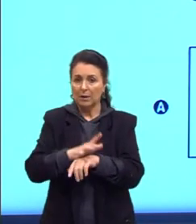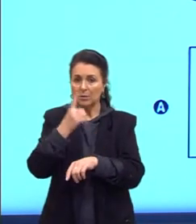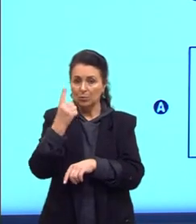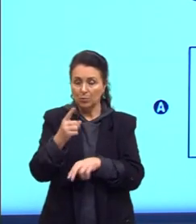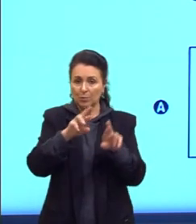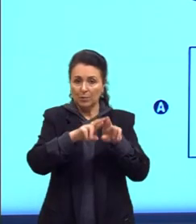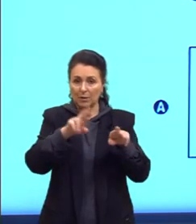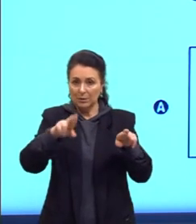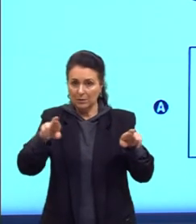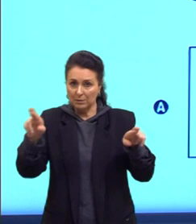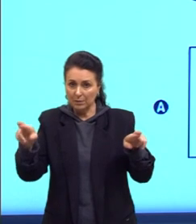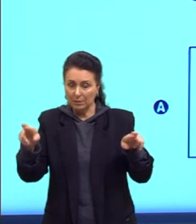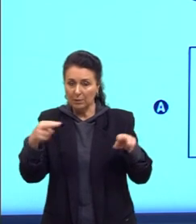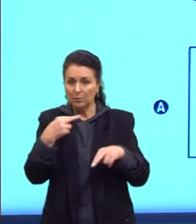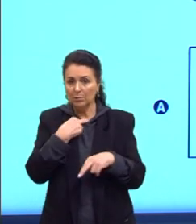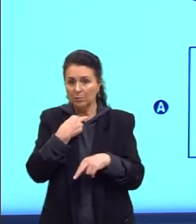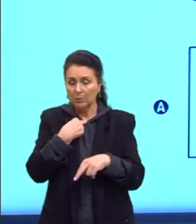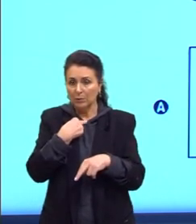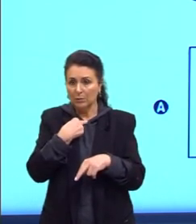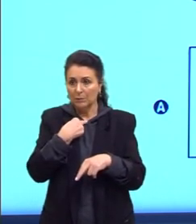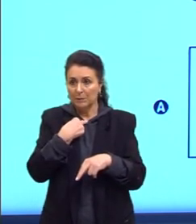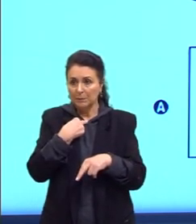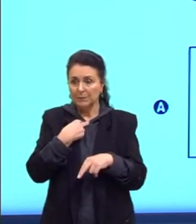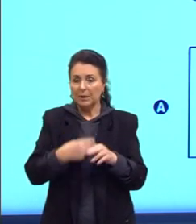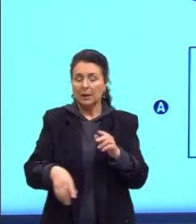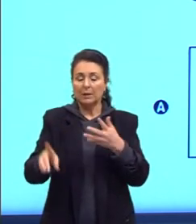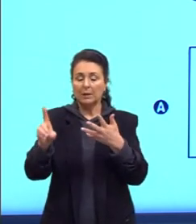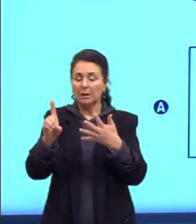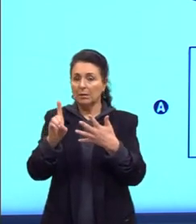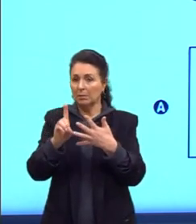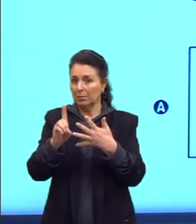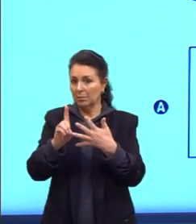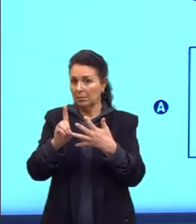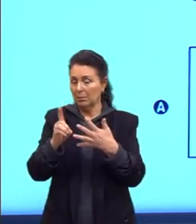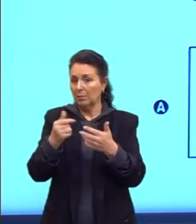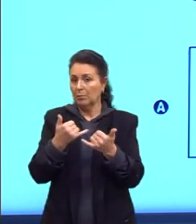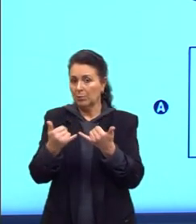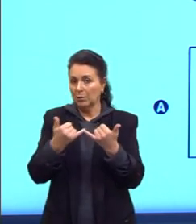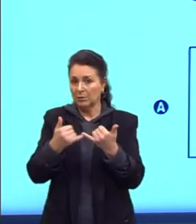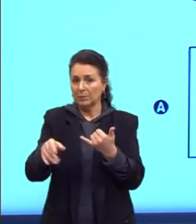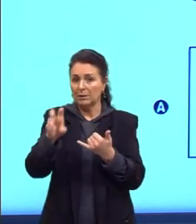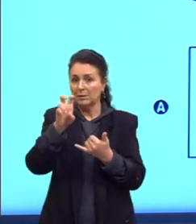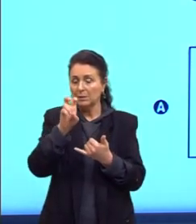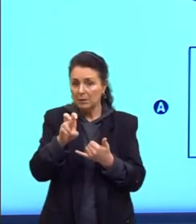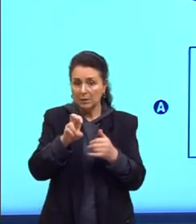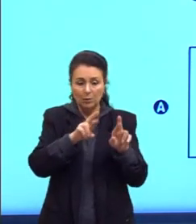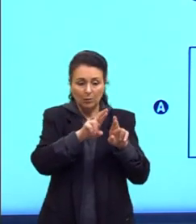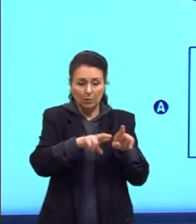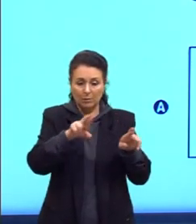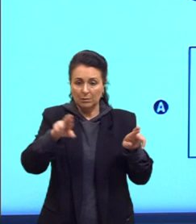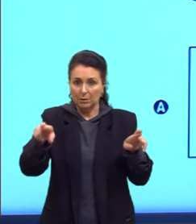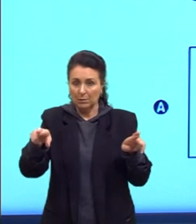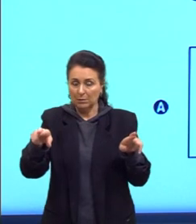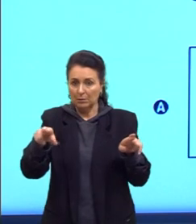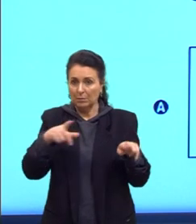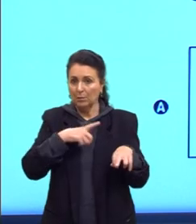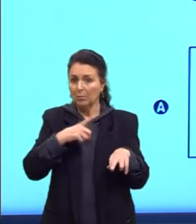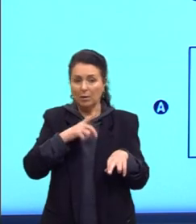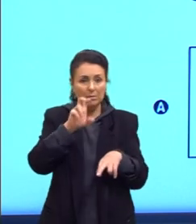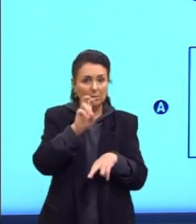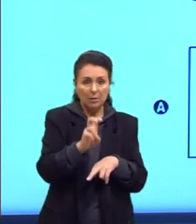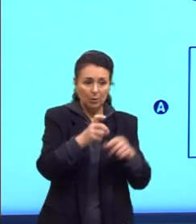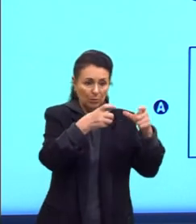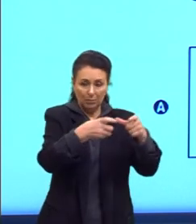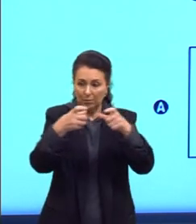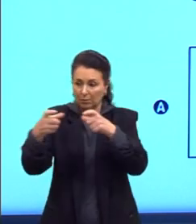uma resistência não poderia ser né que nem o caso aqui da letra de por exemplo a gente tem cinco resistências a gente não tem cinco